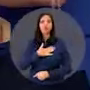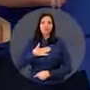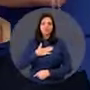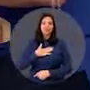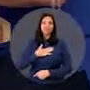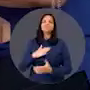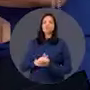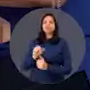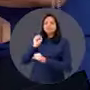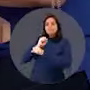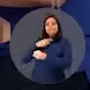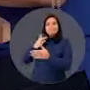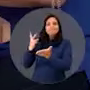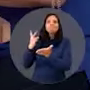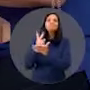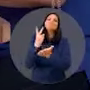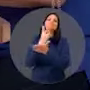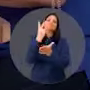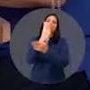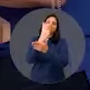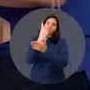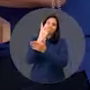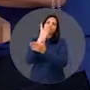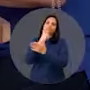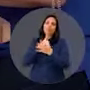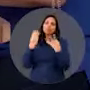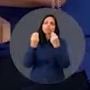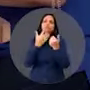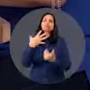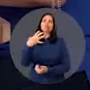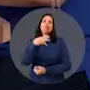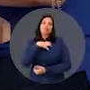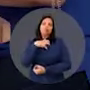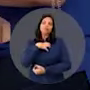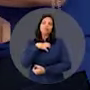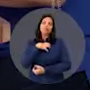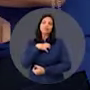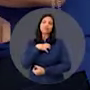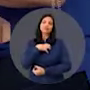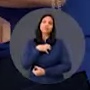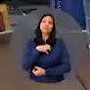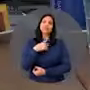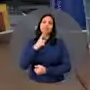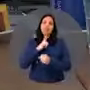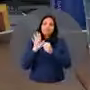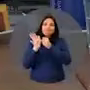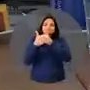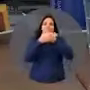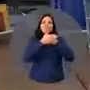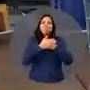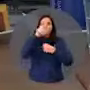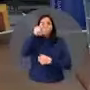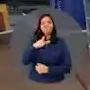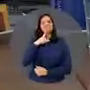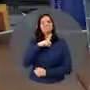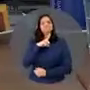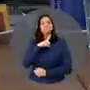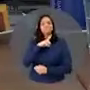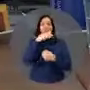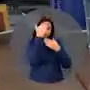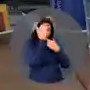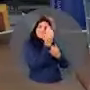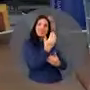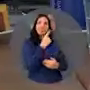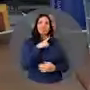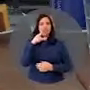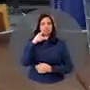possa continuar essa sensibilidade, esse acolhimento que o senhor tem, né? O senhor já tem experiência, já sabe como